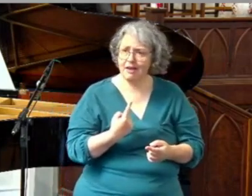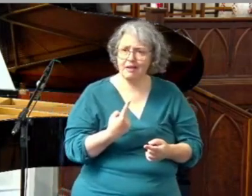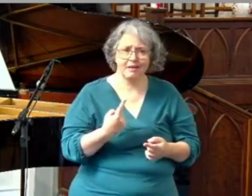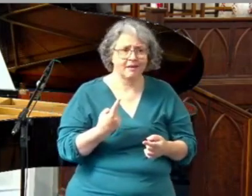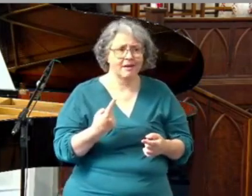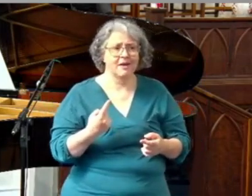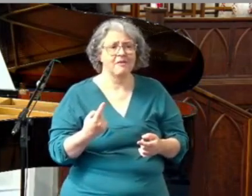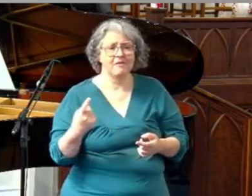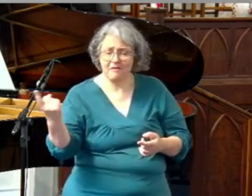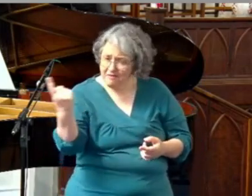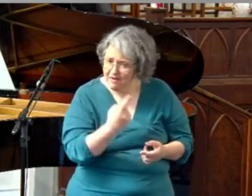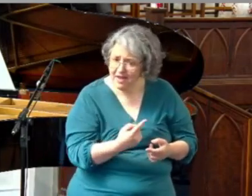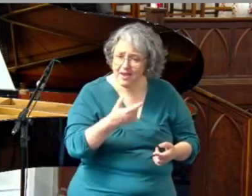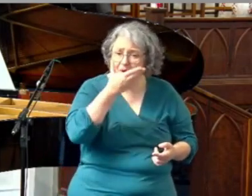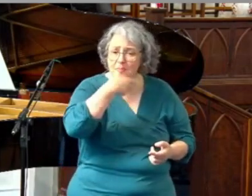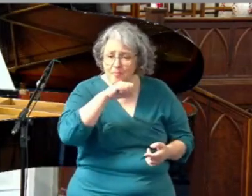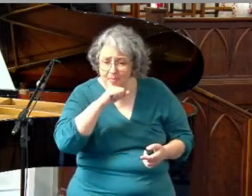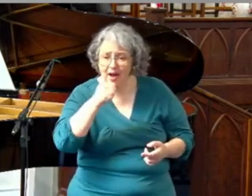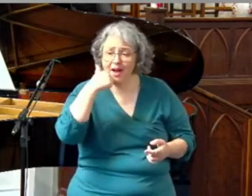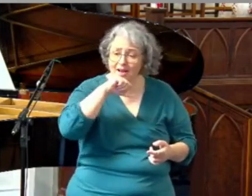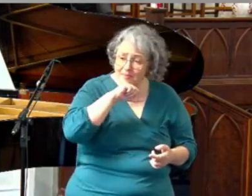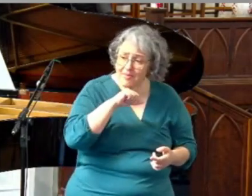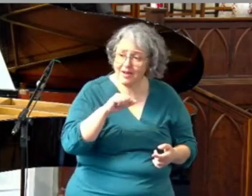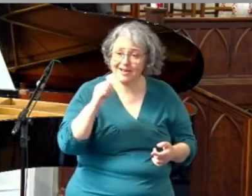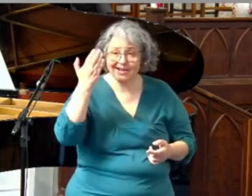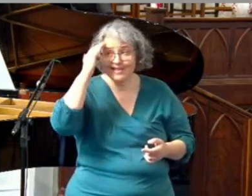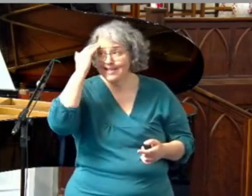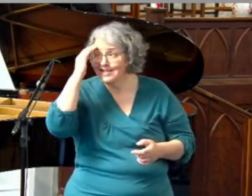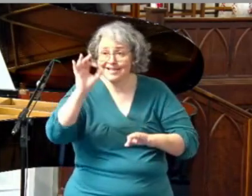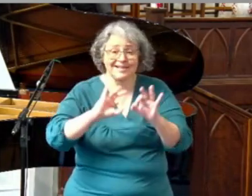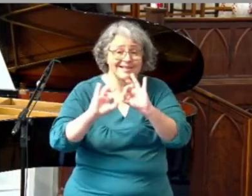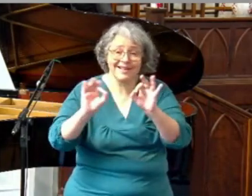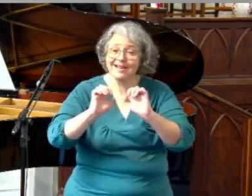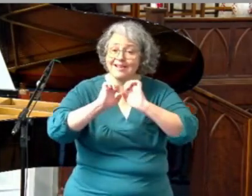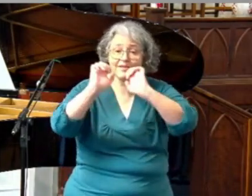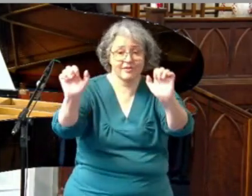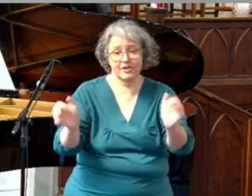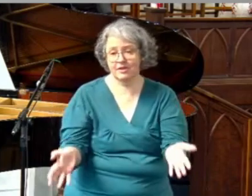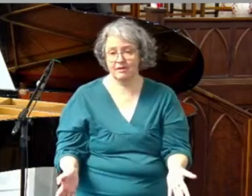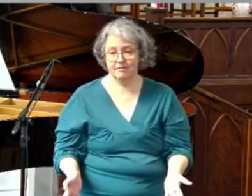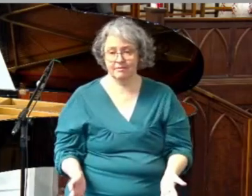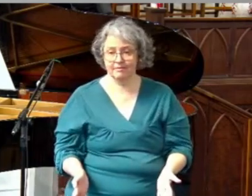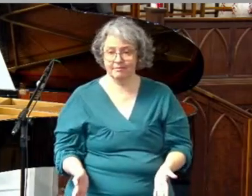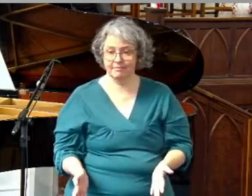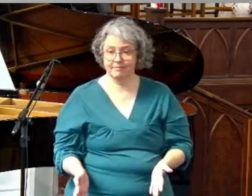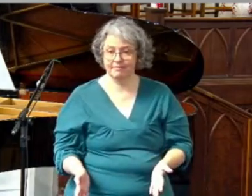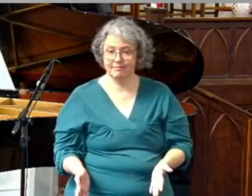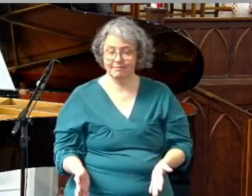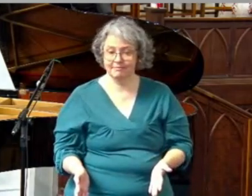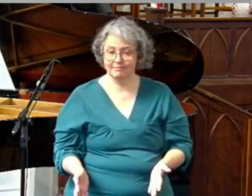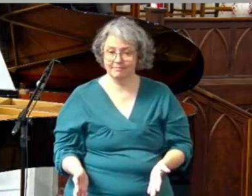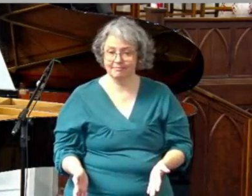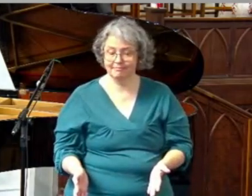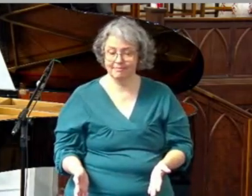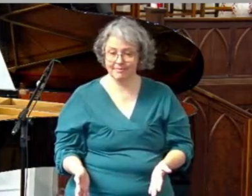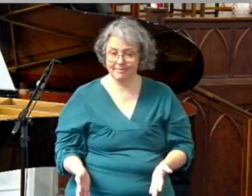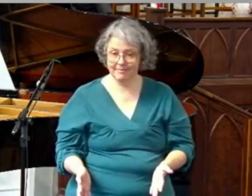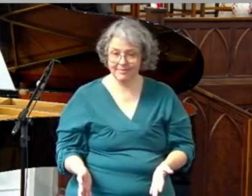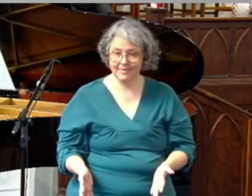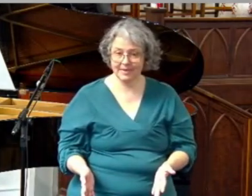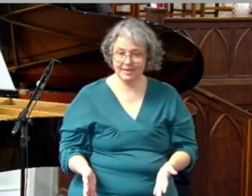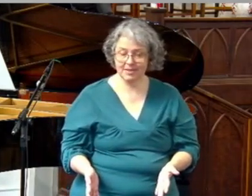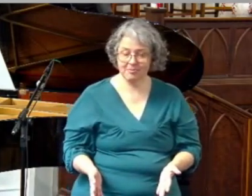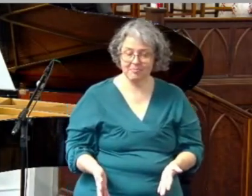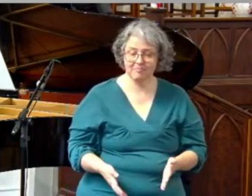Se você está nessa situação, você se alinha com aqueles que Cristo está aqui instruindo os